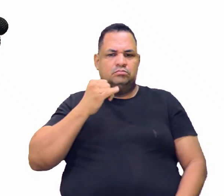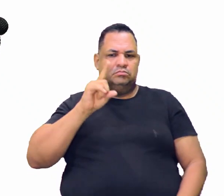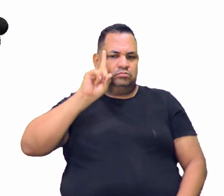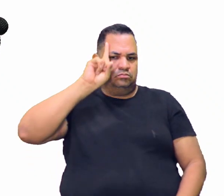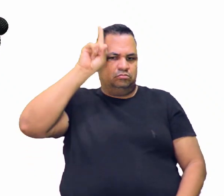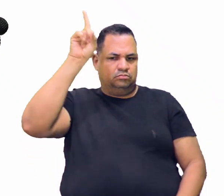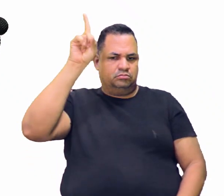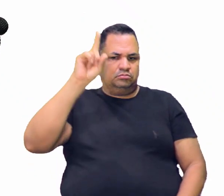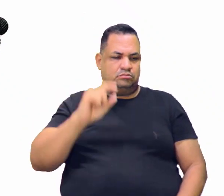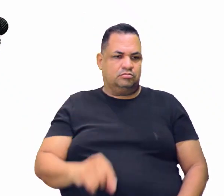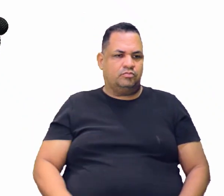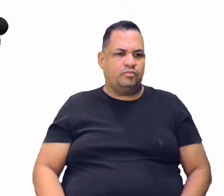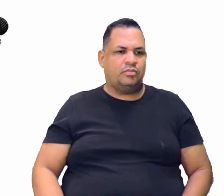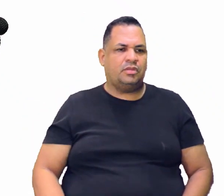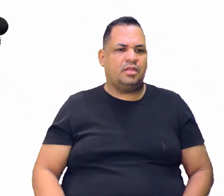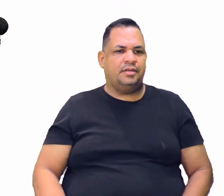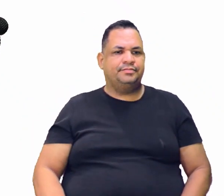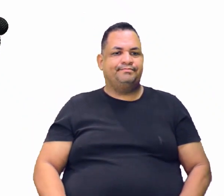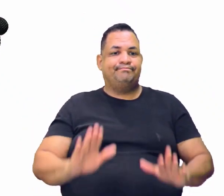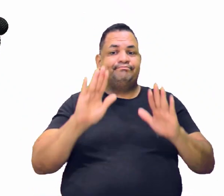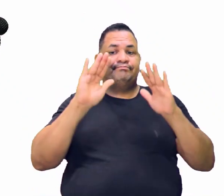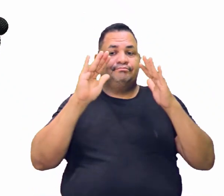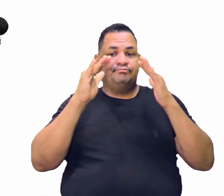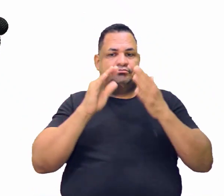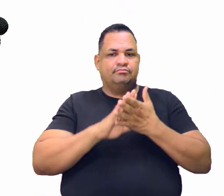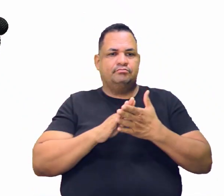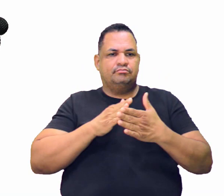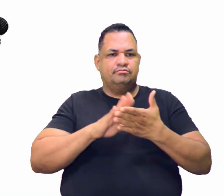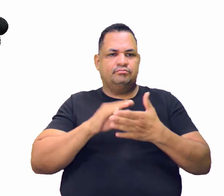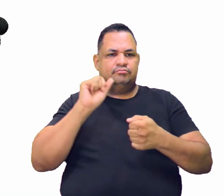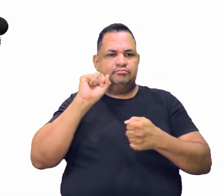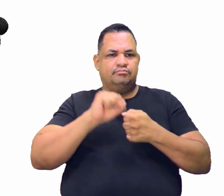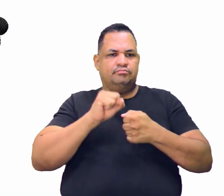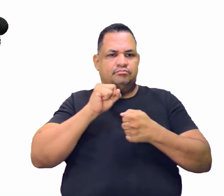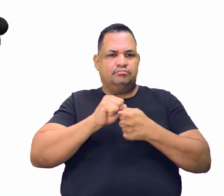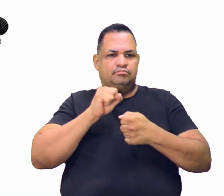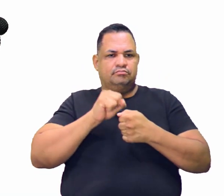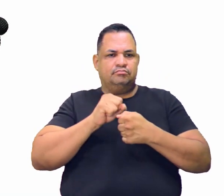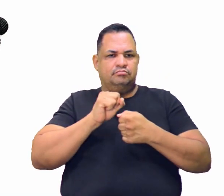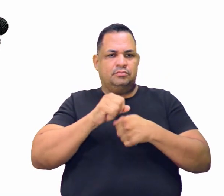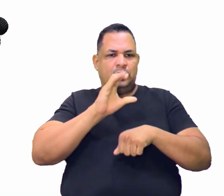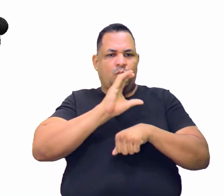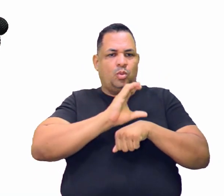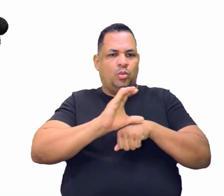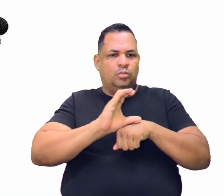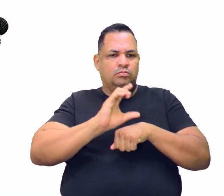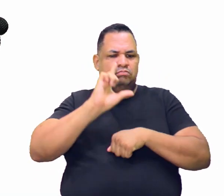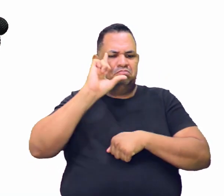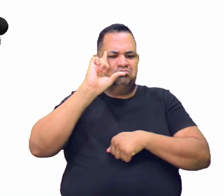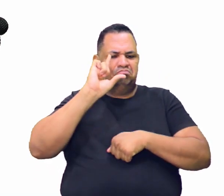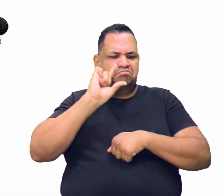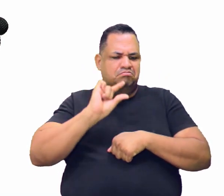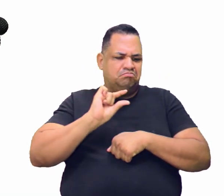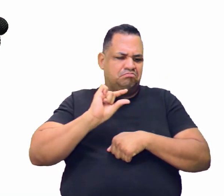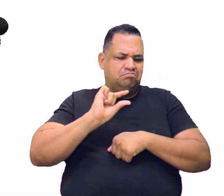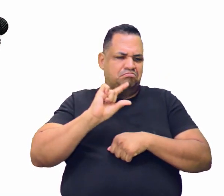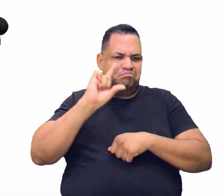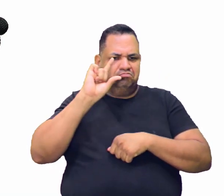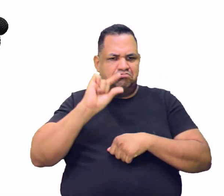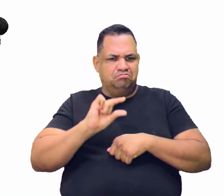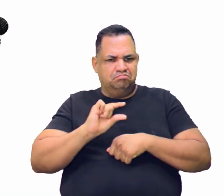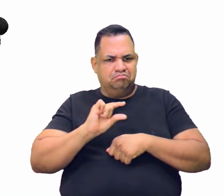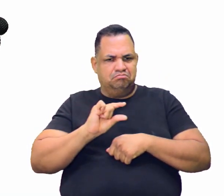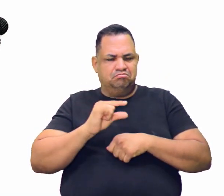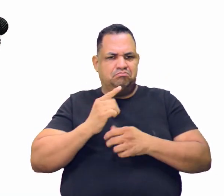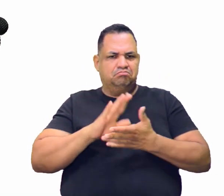ideias. O que é que nós temos aqui? Prestei o concurso menos vezes. Ó, menos vezes,